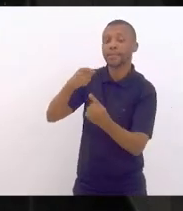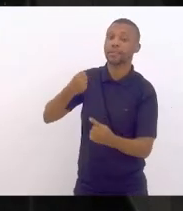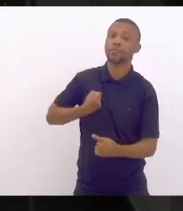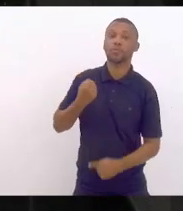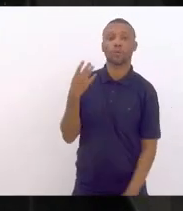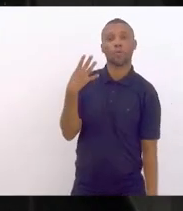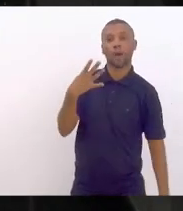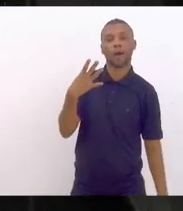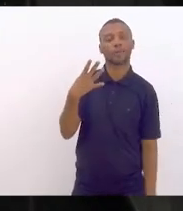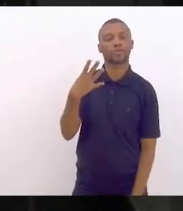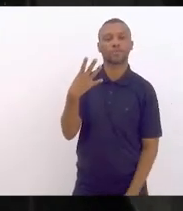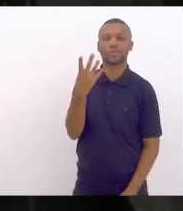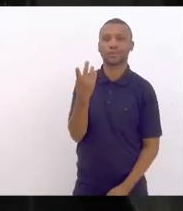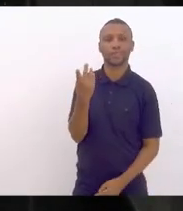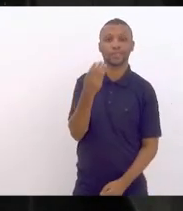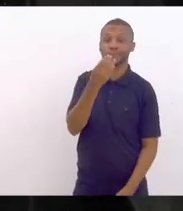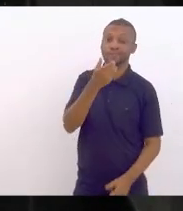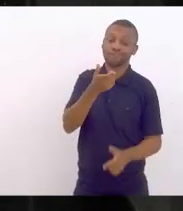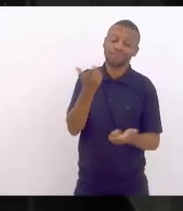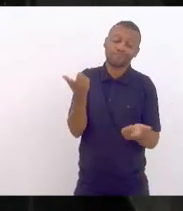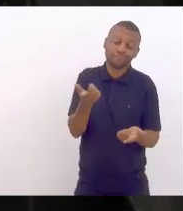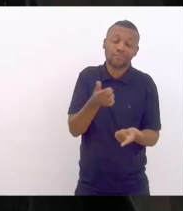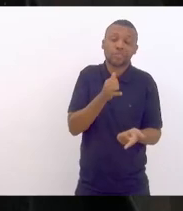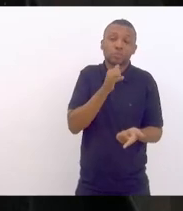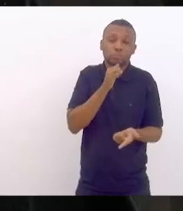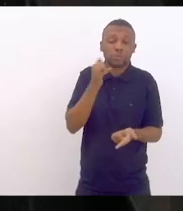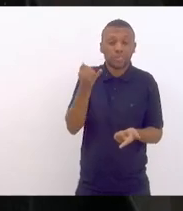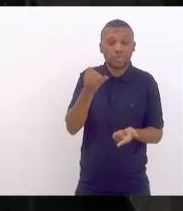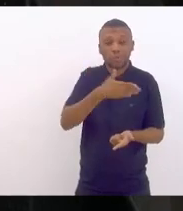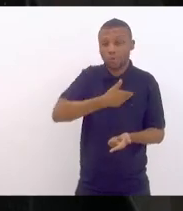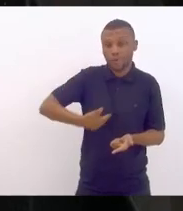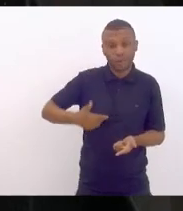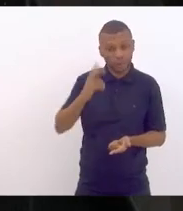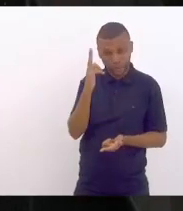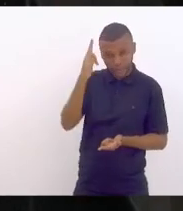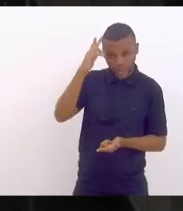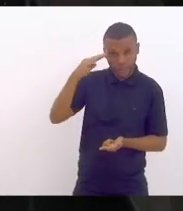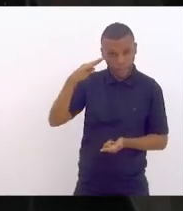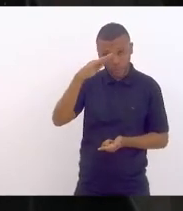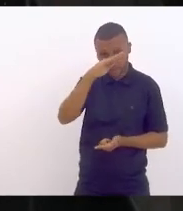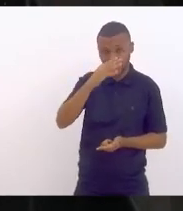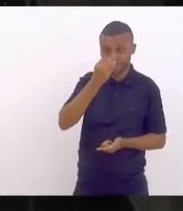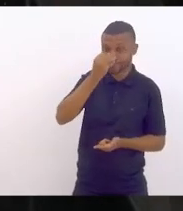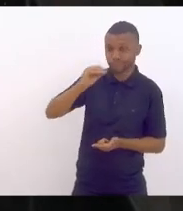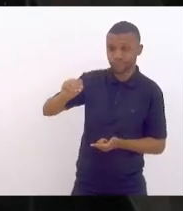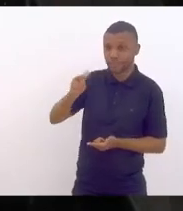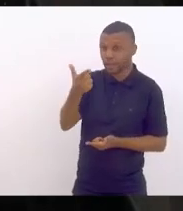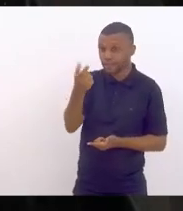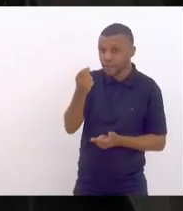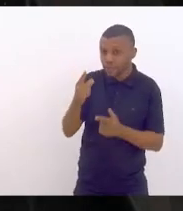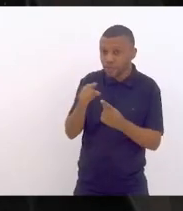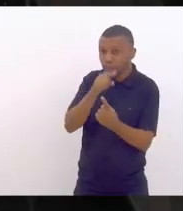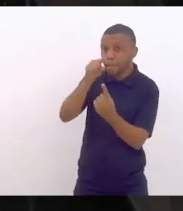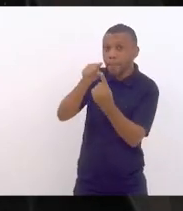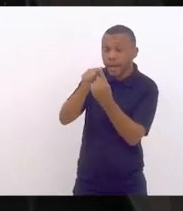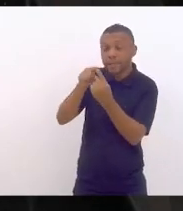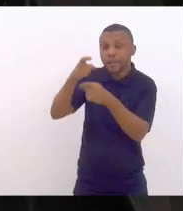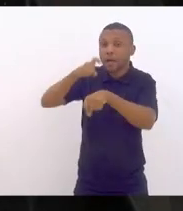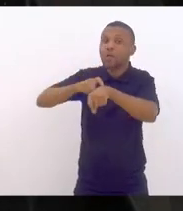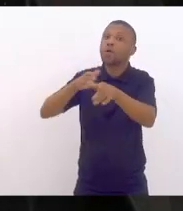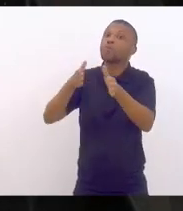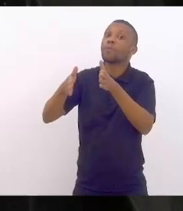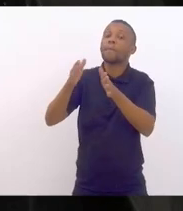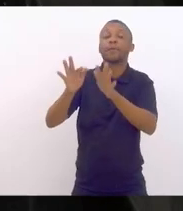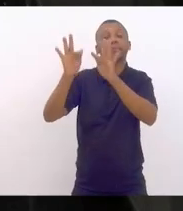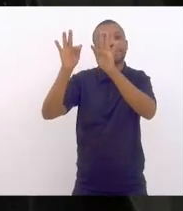foi abandonado pelos governos temer e bolsonaro abandonado nenhuma das 20 metas serão cumpridas no prazo que inspira em junho de